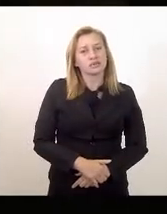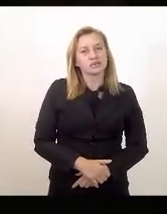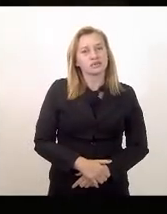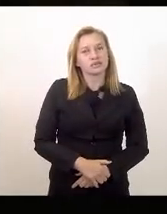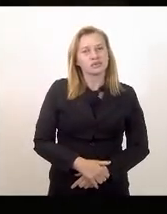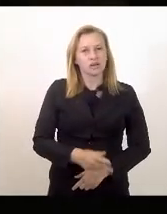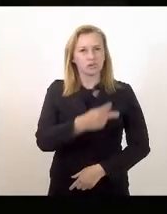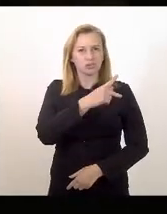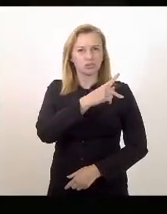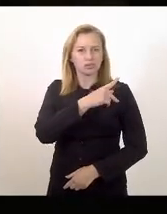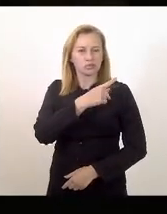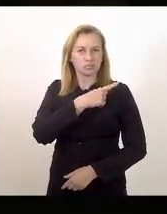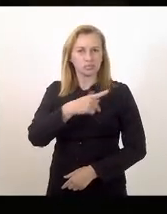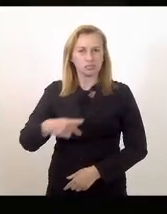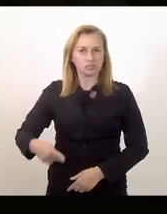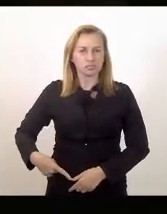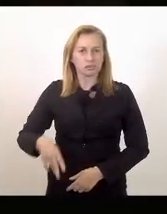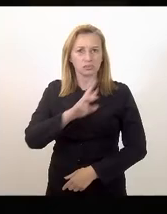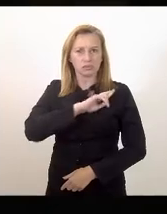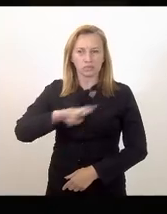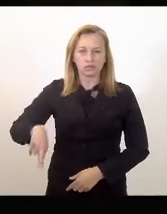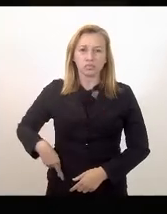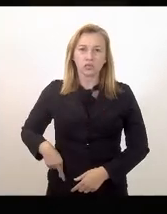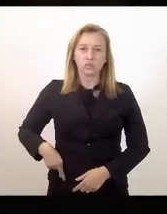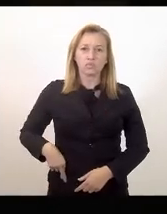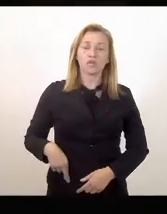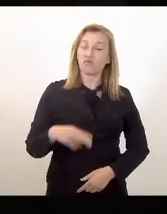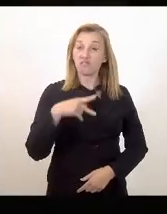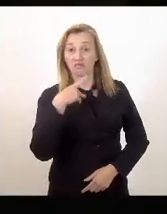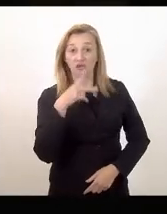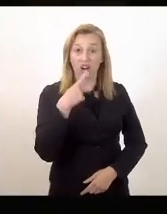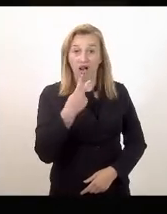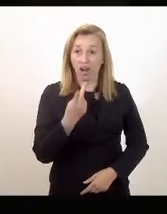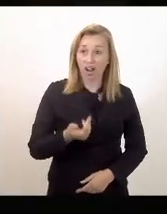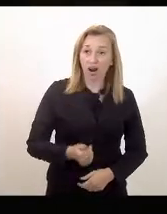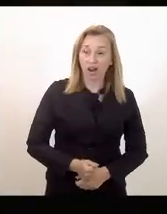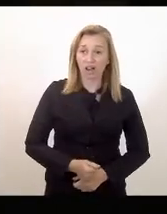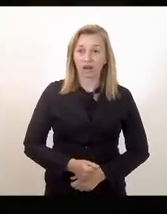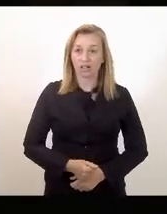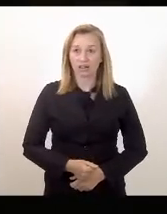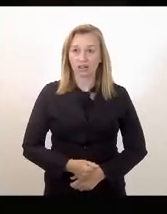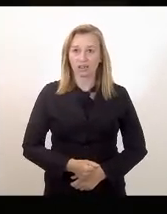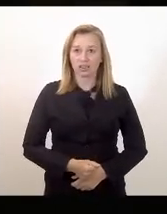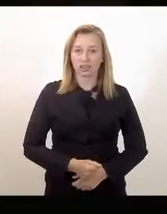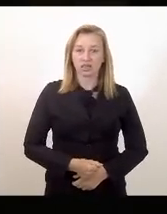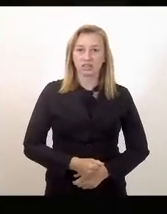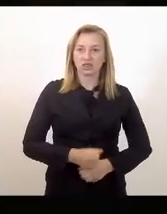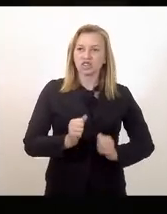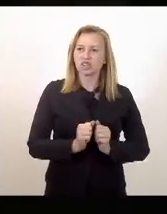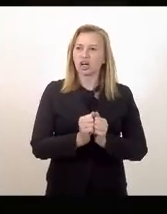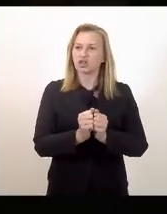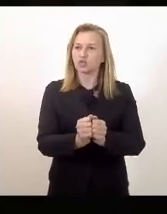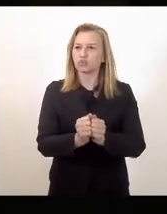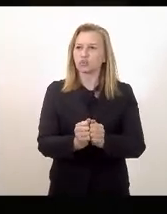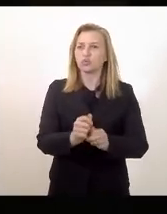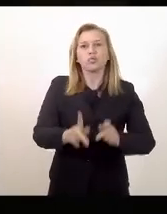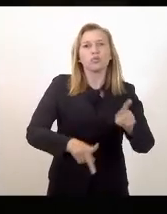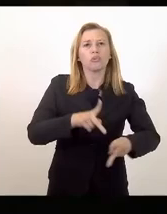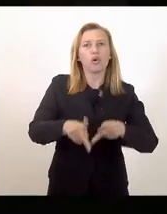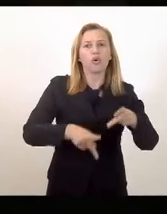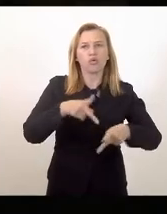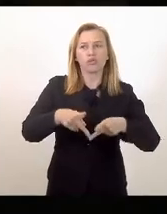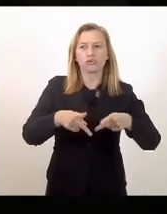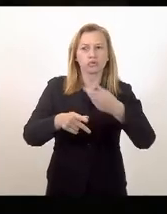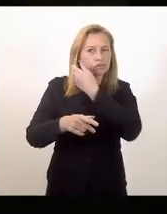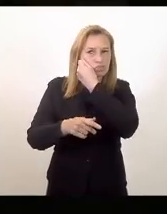Presidente da República faz questão de estar presente nas aglomerações,